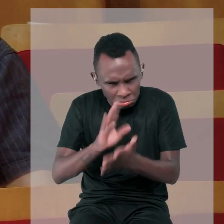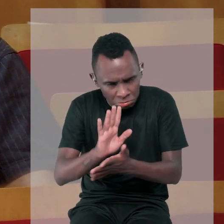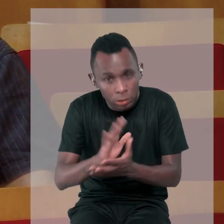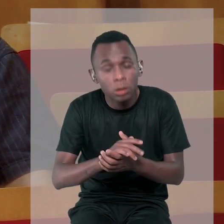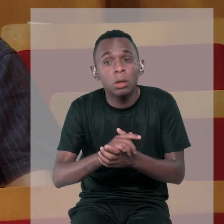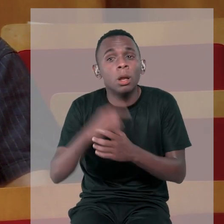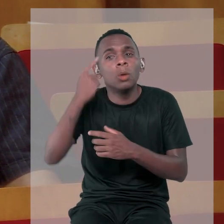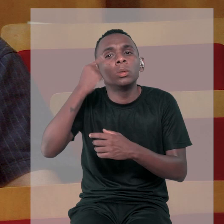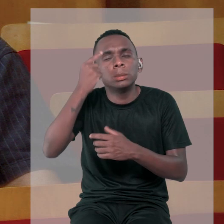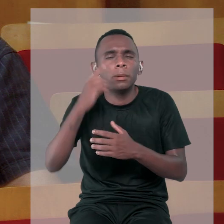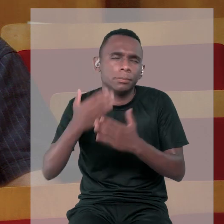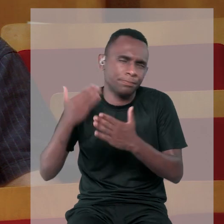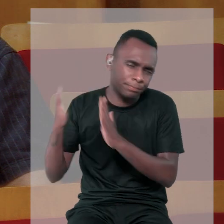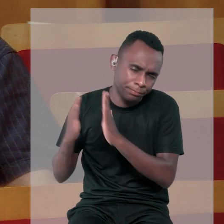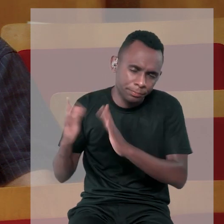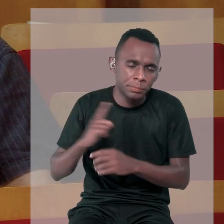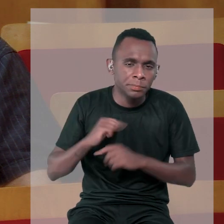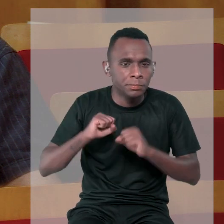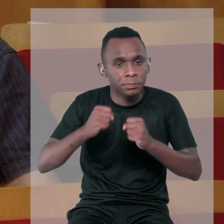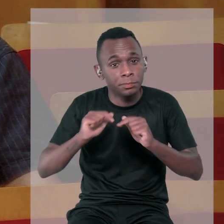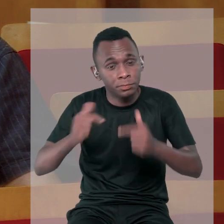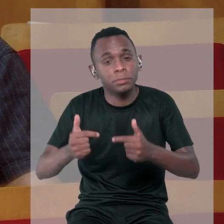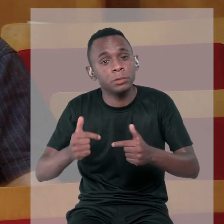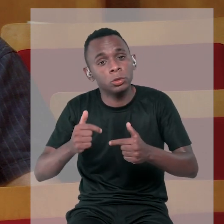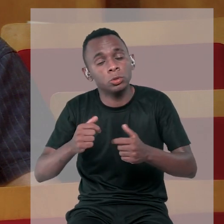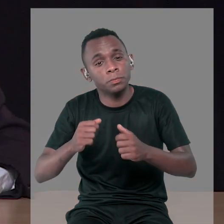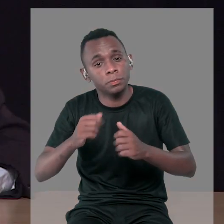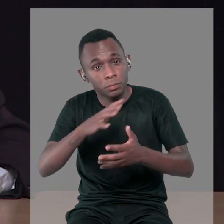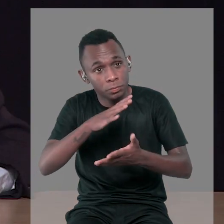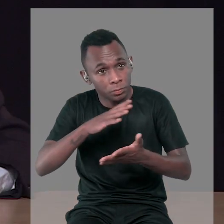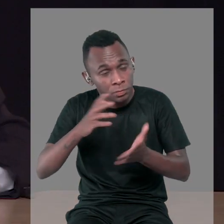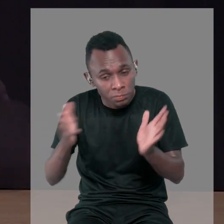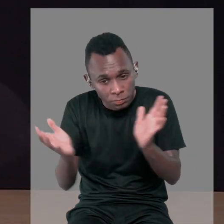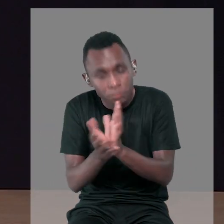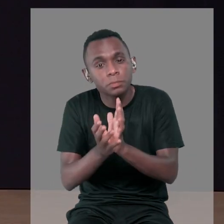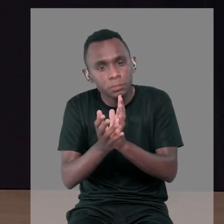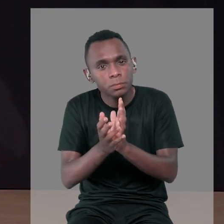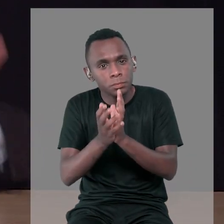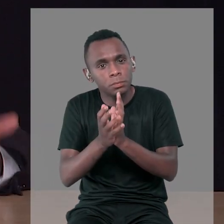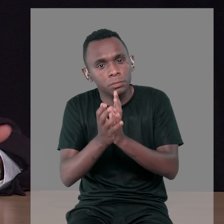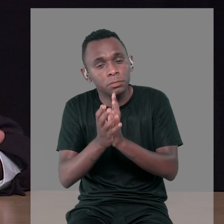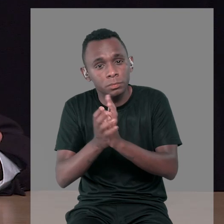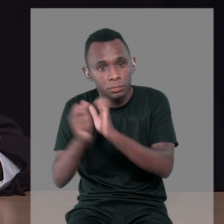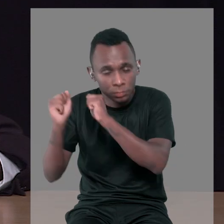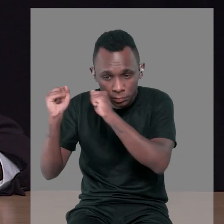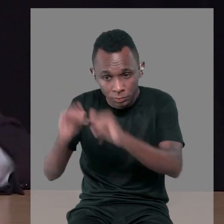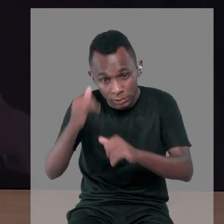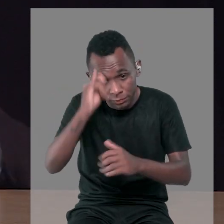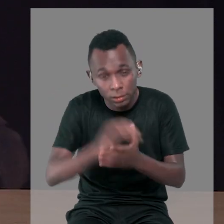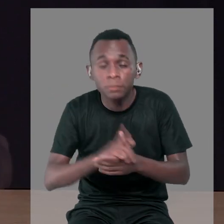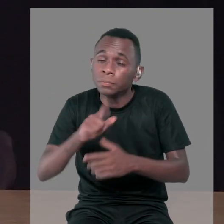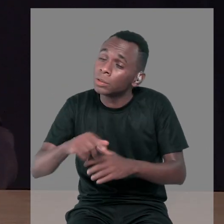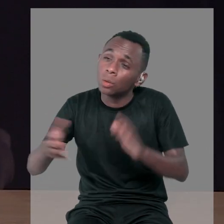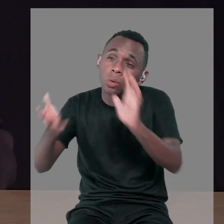havido resistência popular por grupos, né, à invasão, que seriam essas milícias americanas. E ele